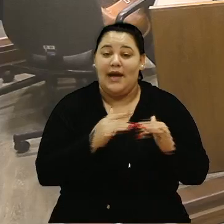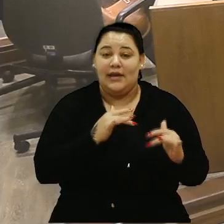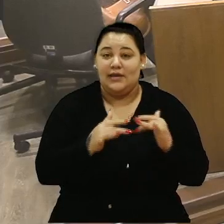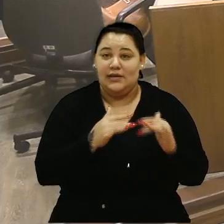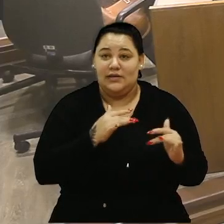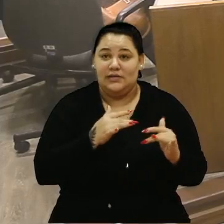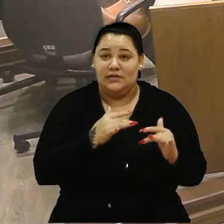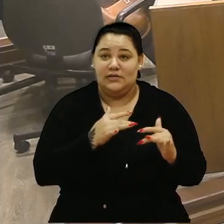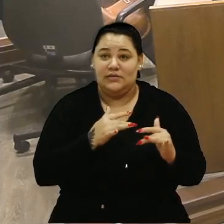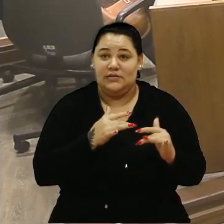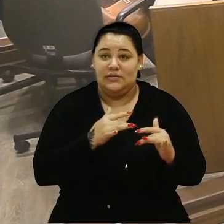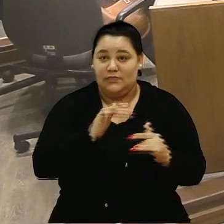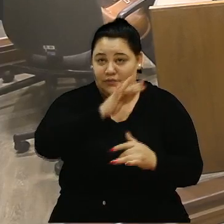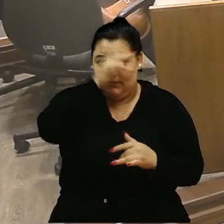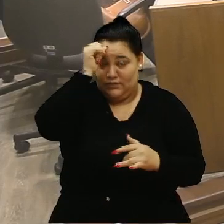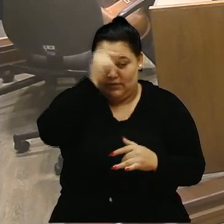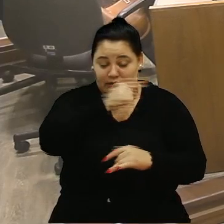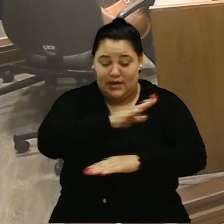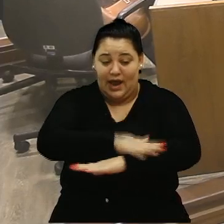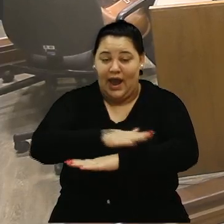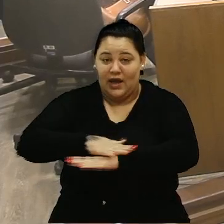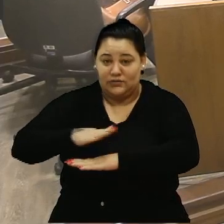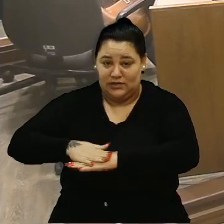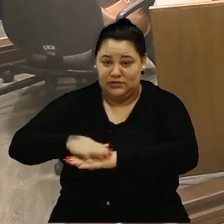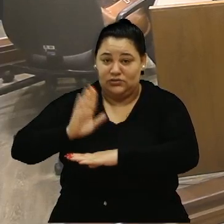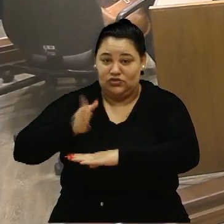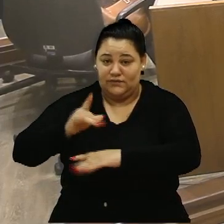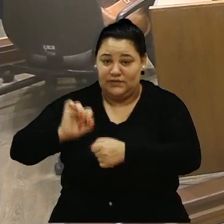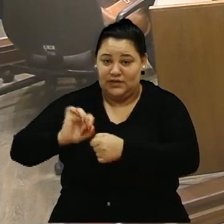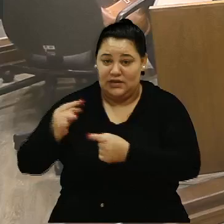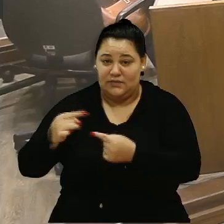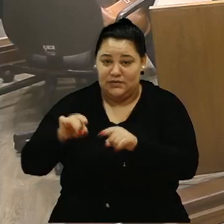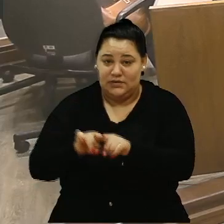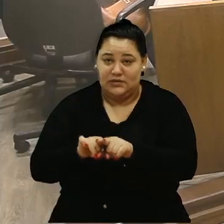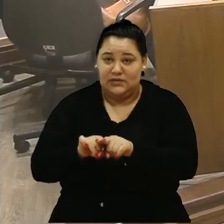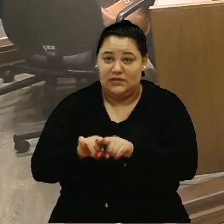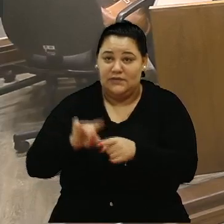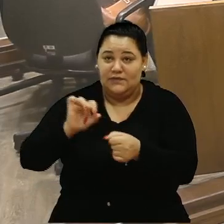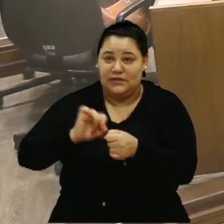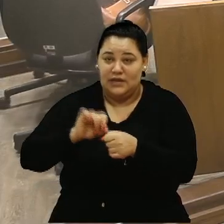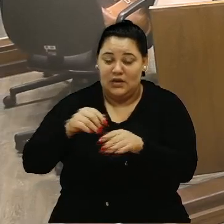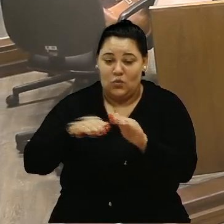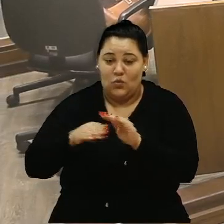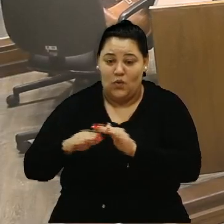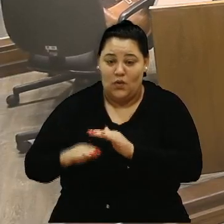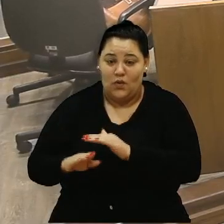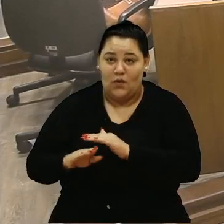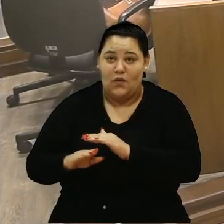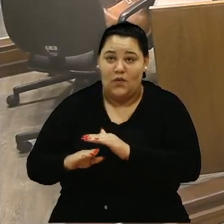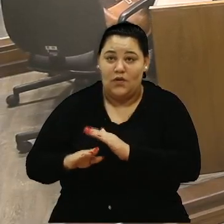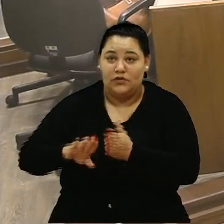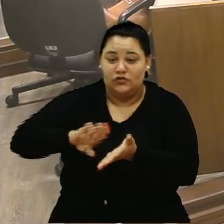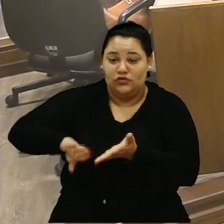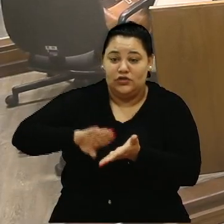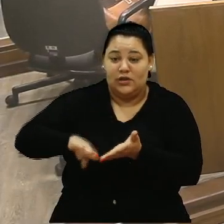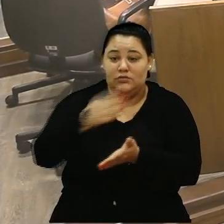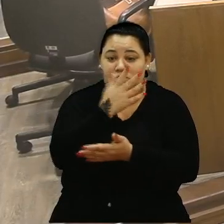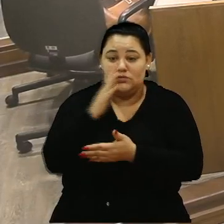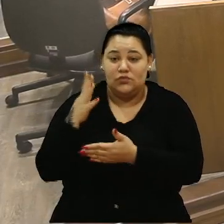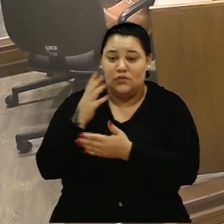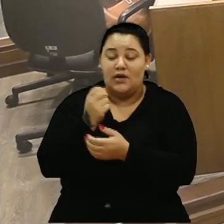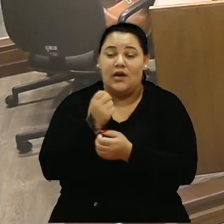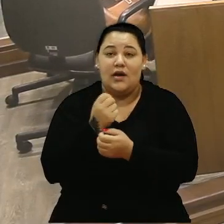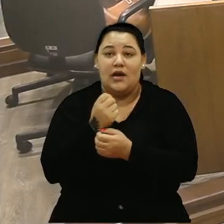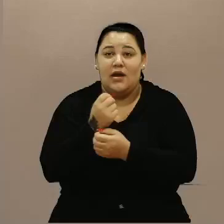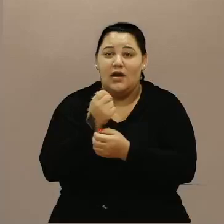naquela calçada, sim, foi feita aquela parceria lá, foi feito estocamento, tirado os tocos das árvores e agora